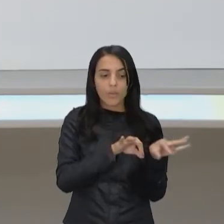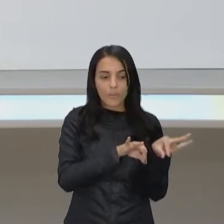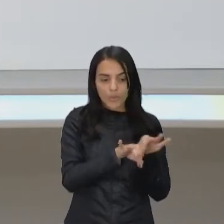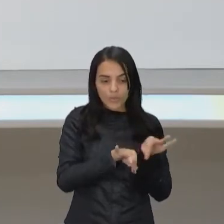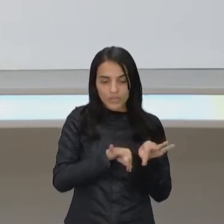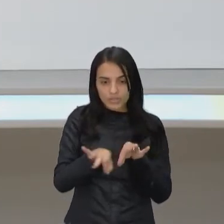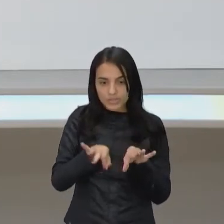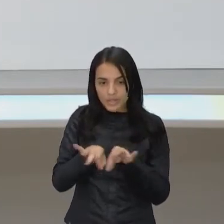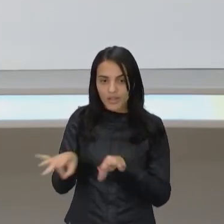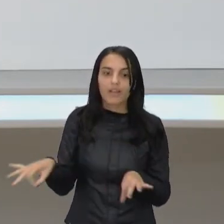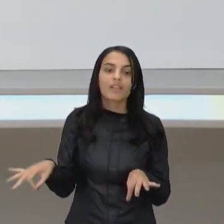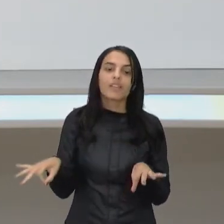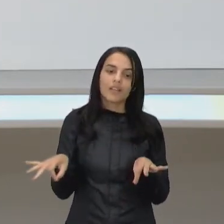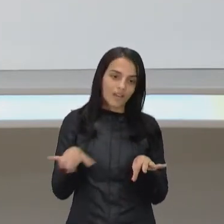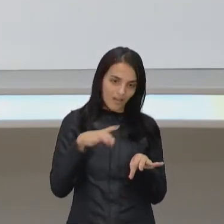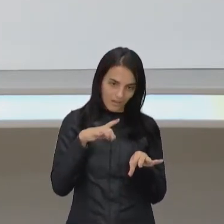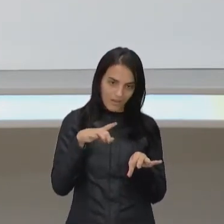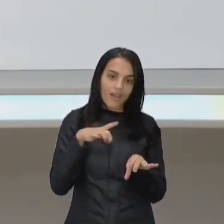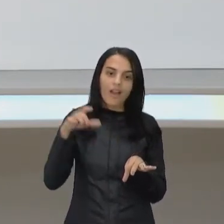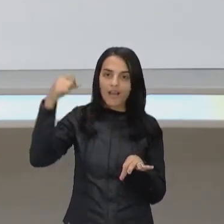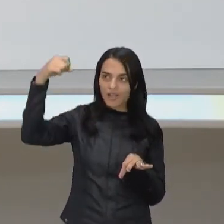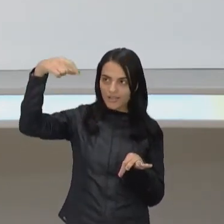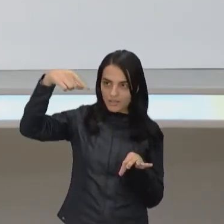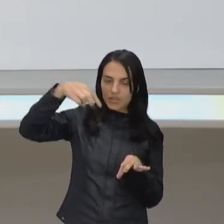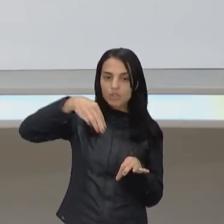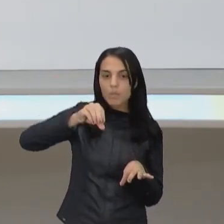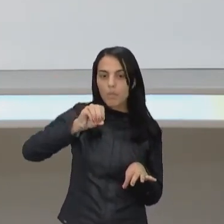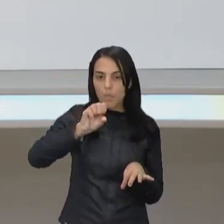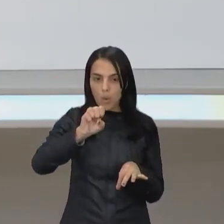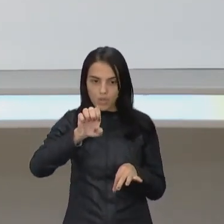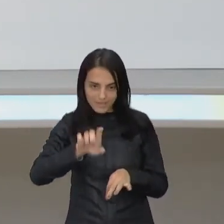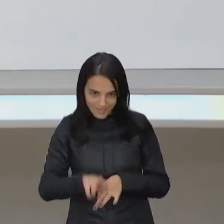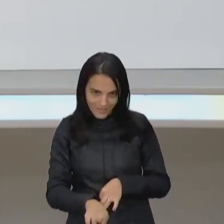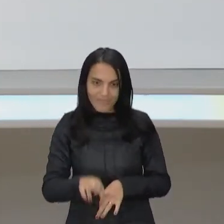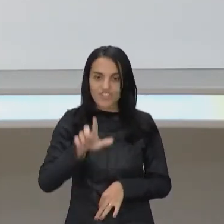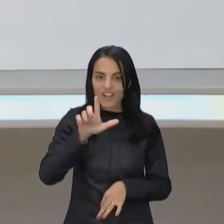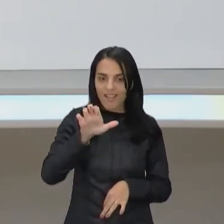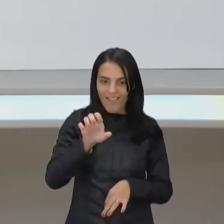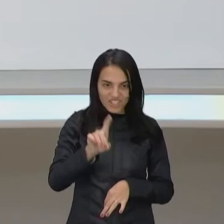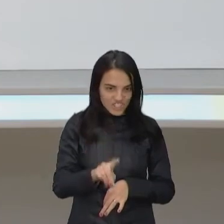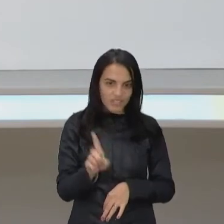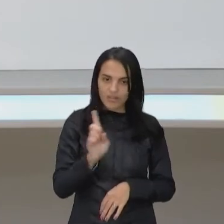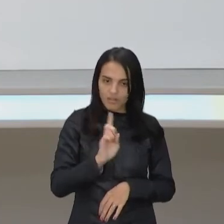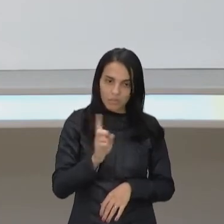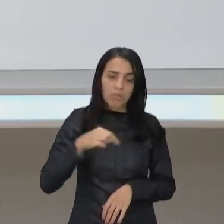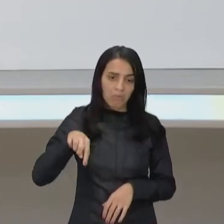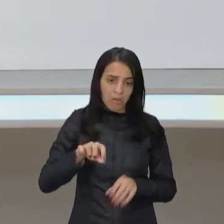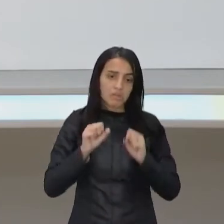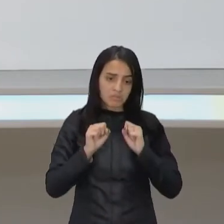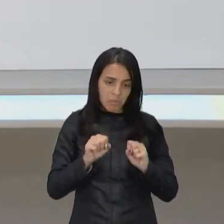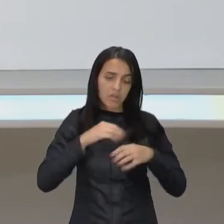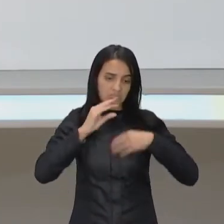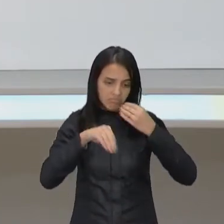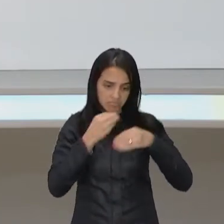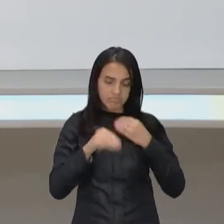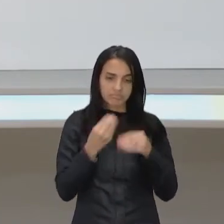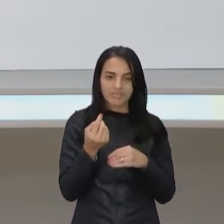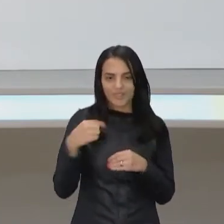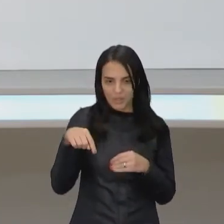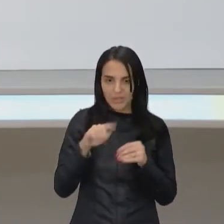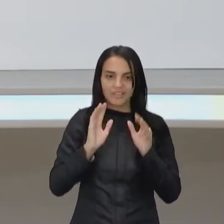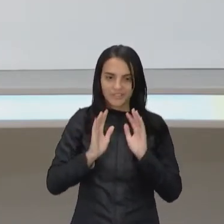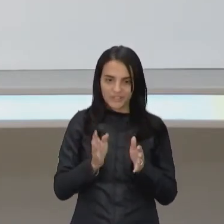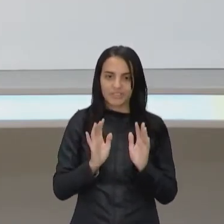é a lâmpada de Moser e não a de LED e não a de incandescente, mas a gente pode fazer uma mista, e aí a gente já